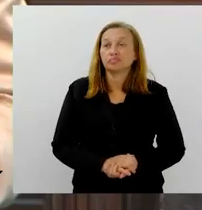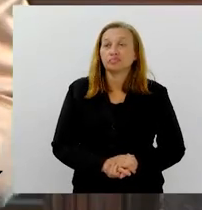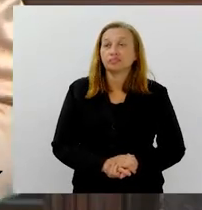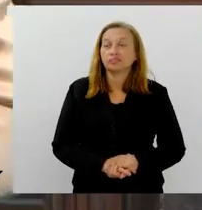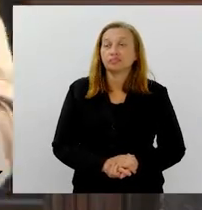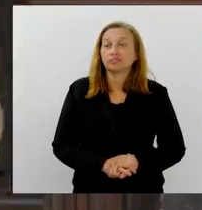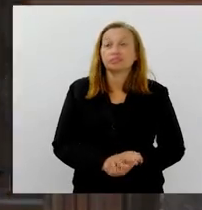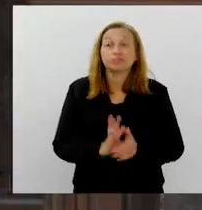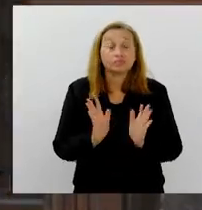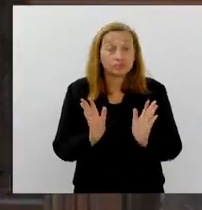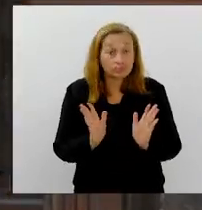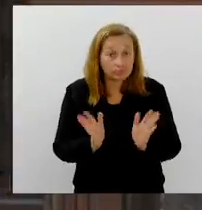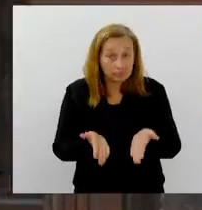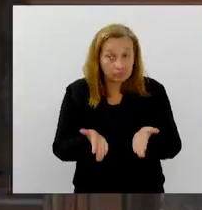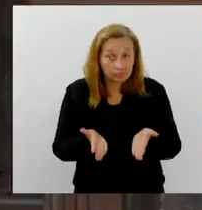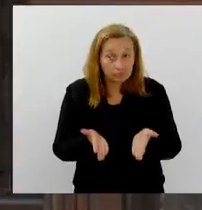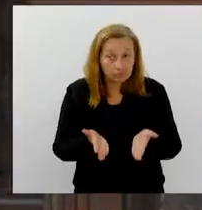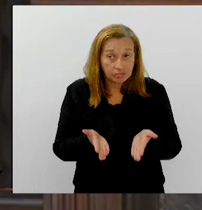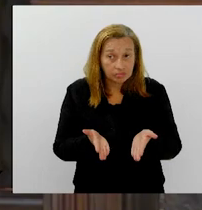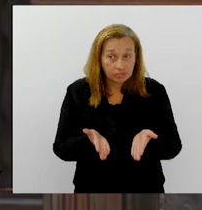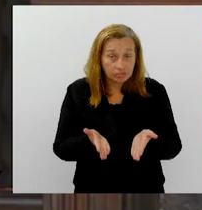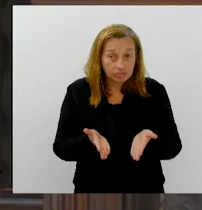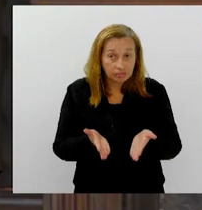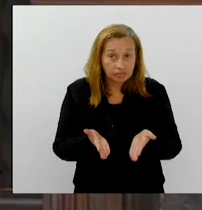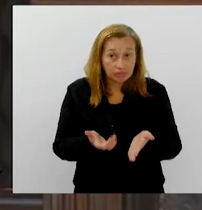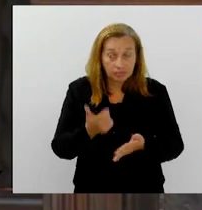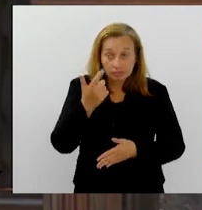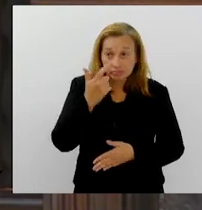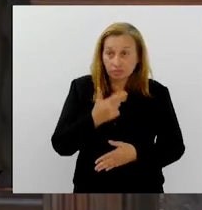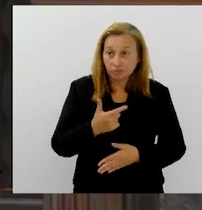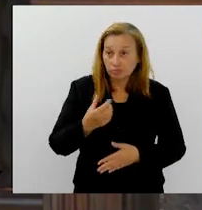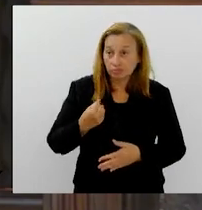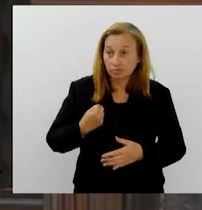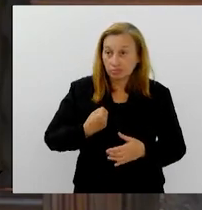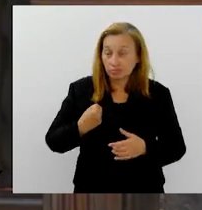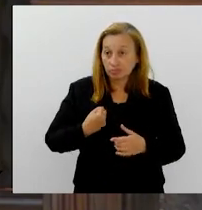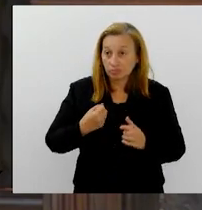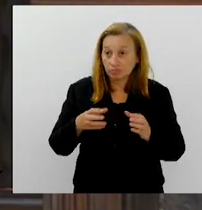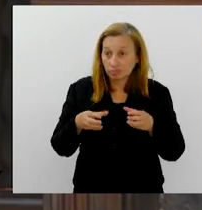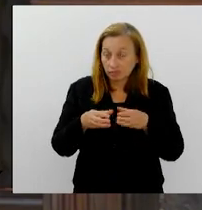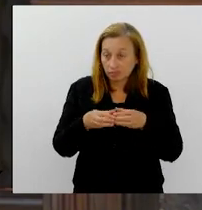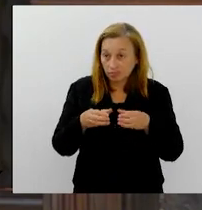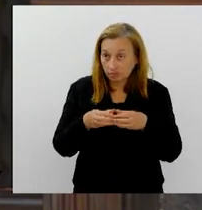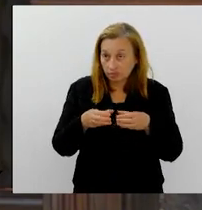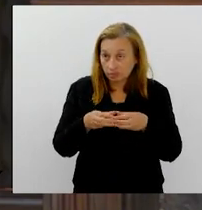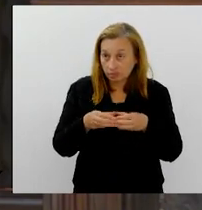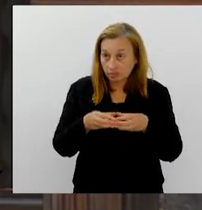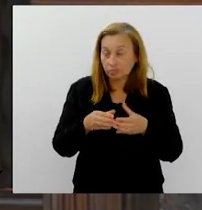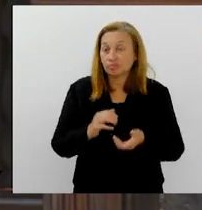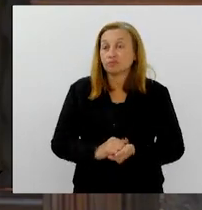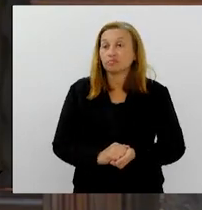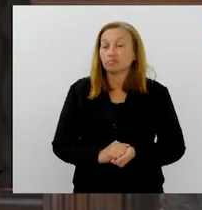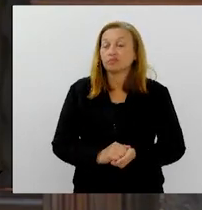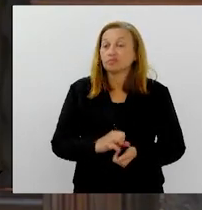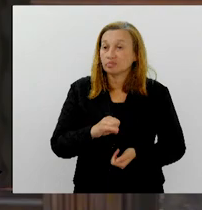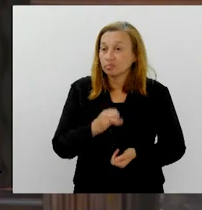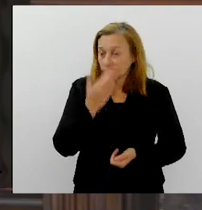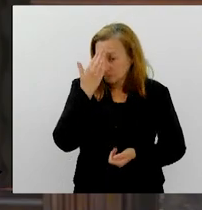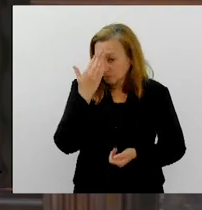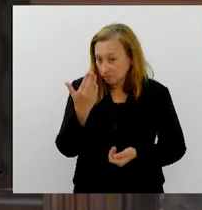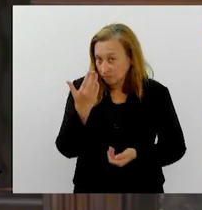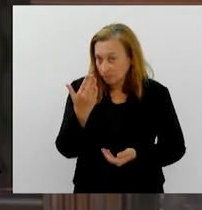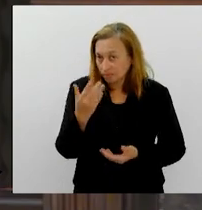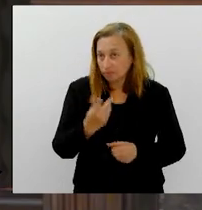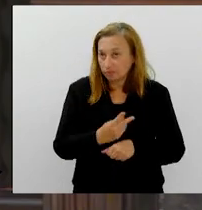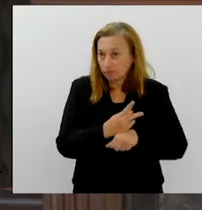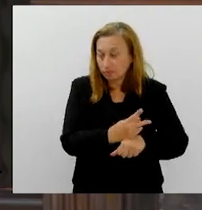E hoje, somos maioria. Se vocês estão gratos a esse prêmio,